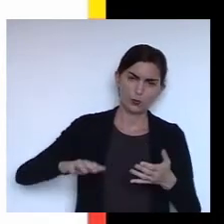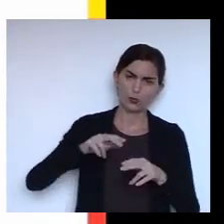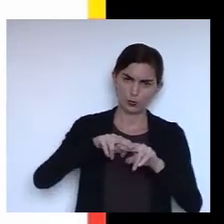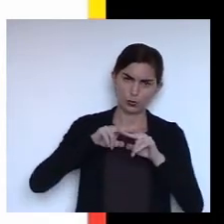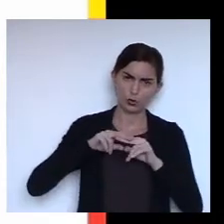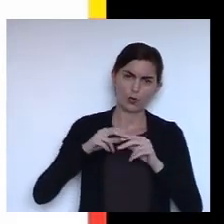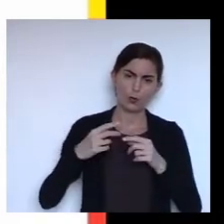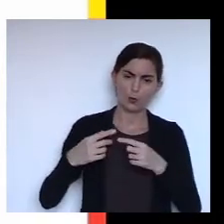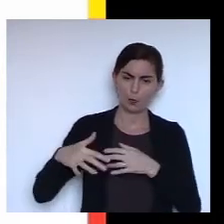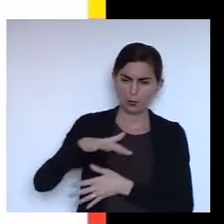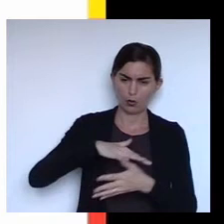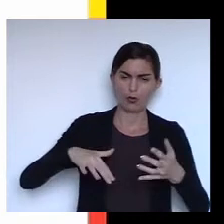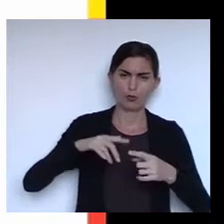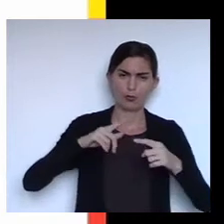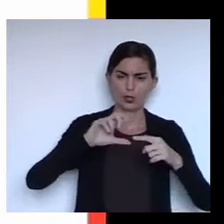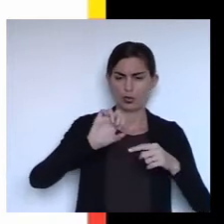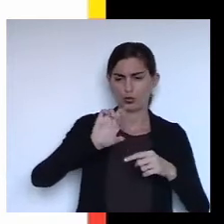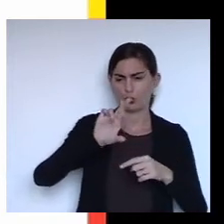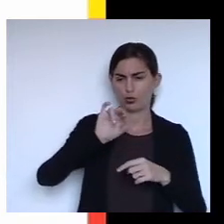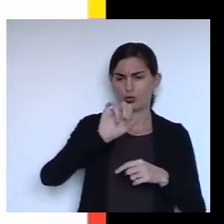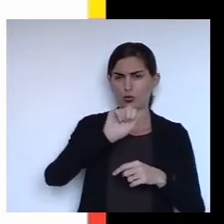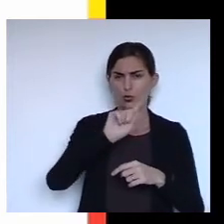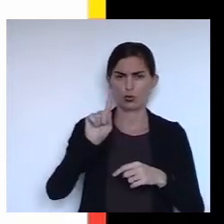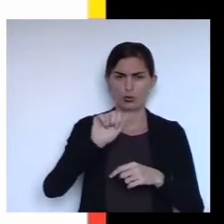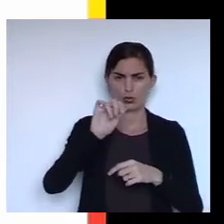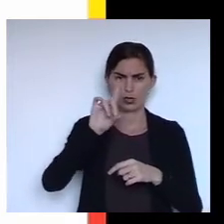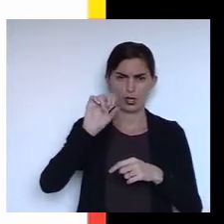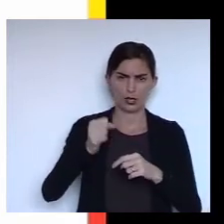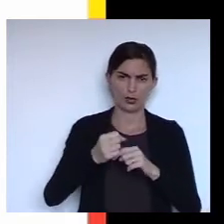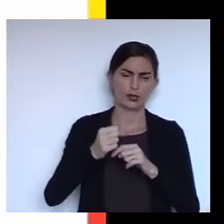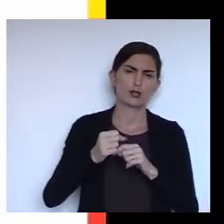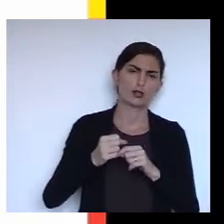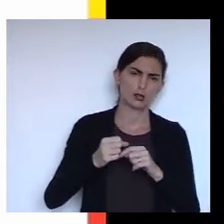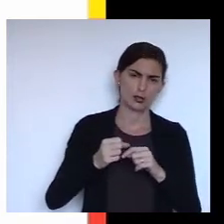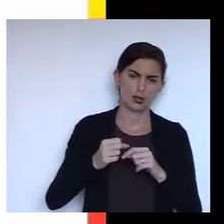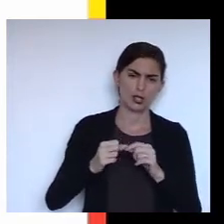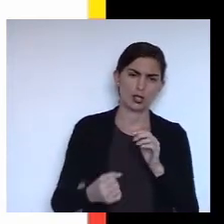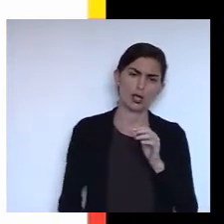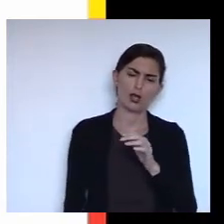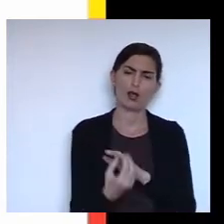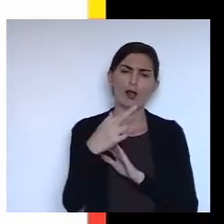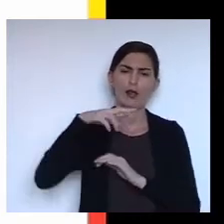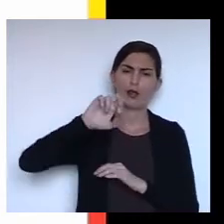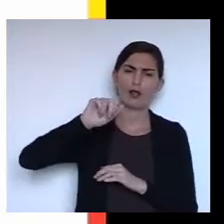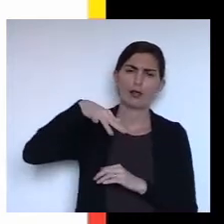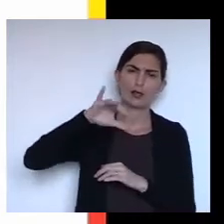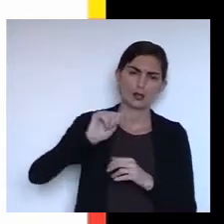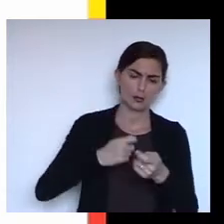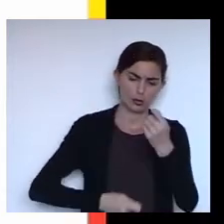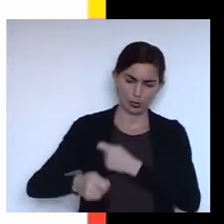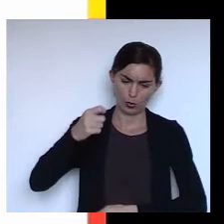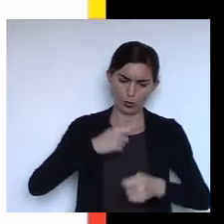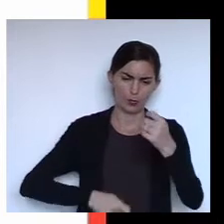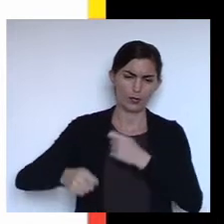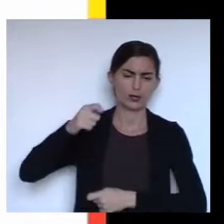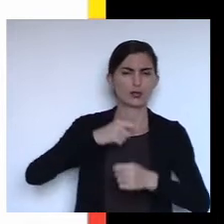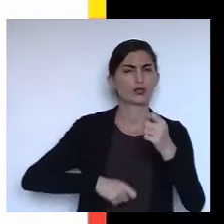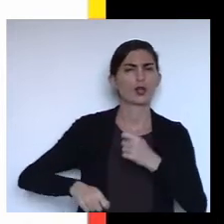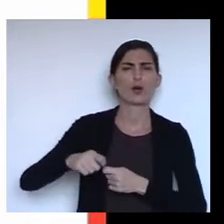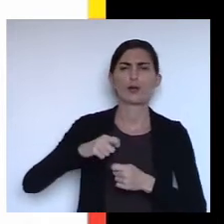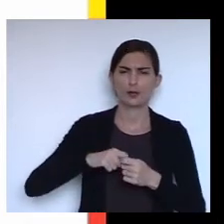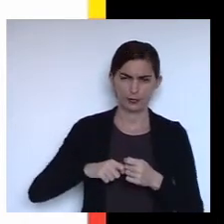cruzadas, principalmente lá no século XI até o século XIII, o renascimento comercial, o surgimento dos